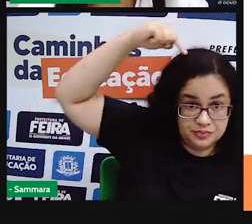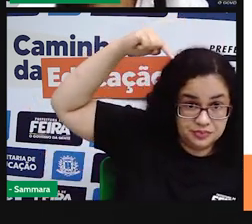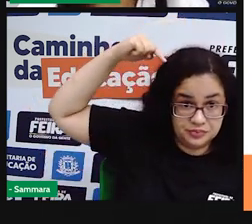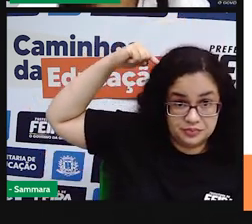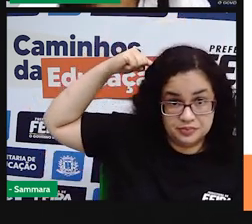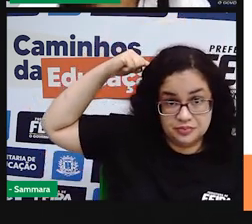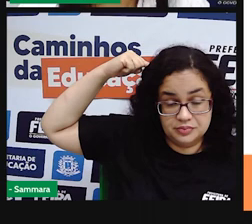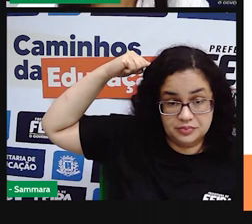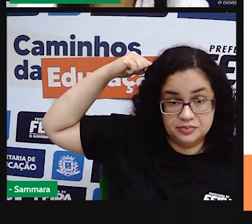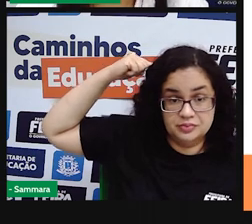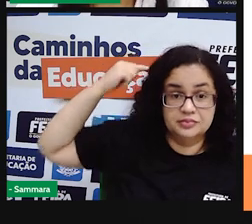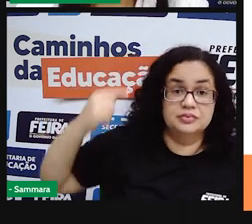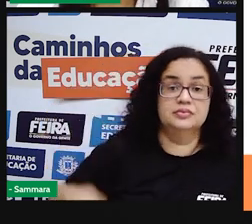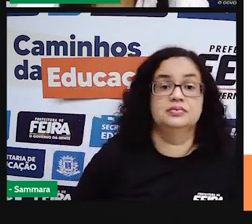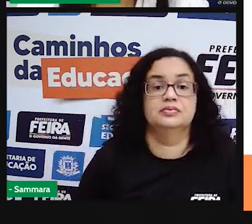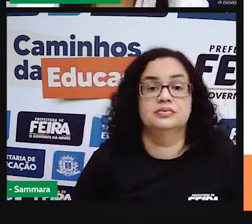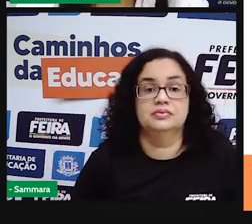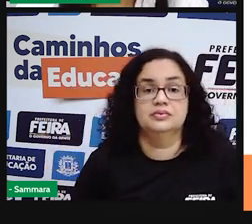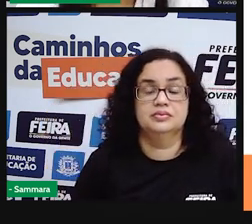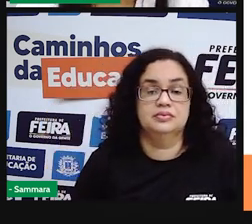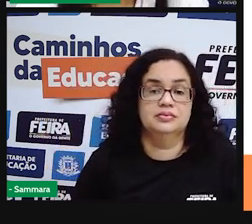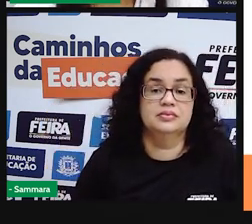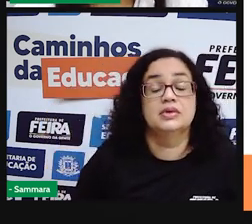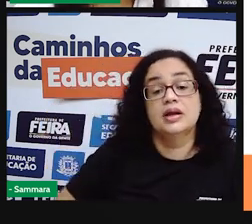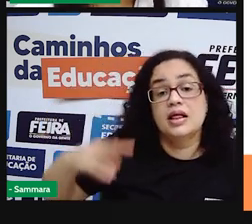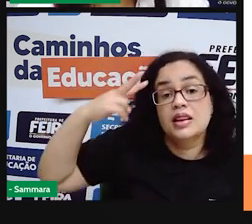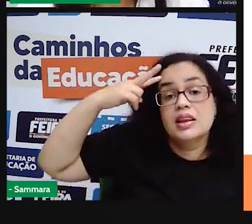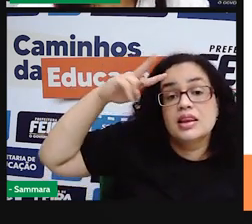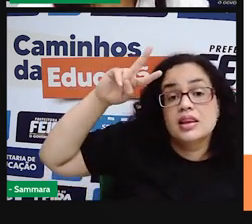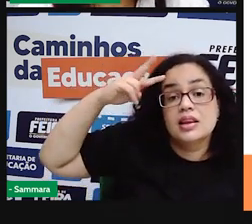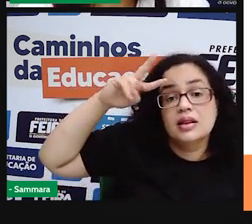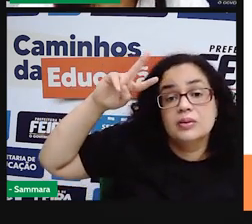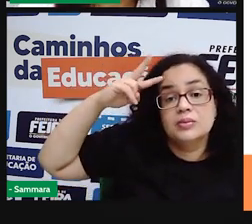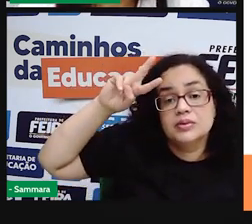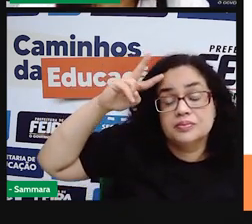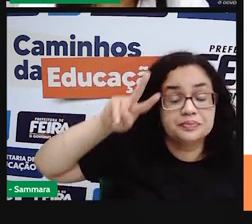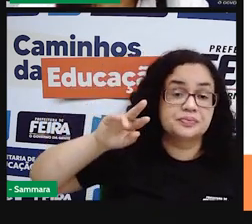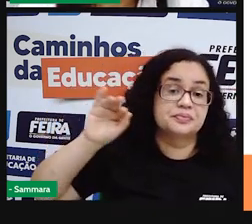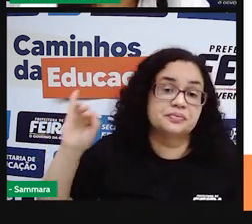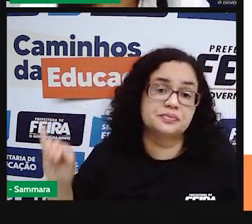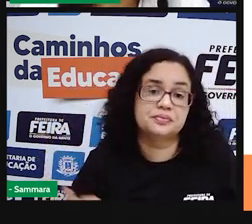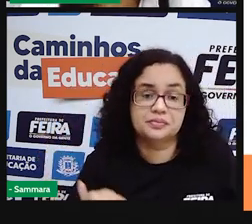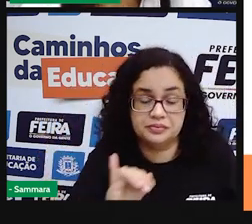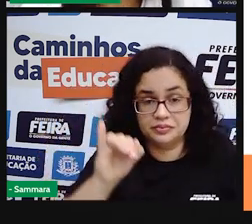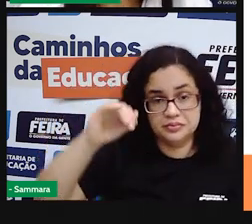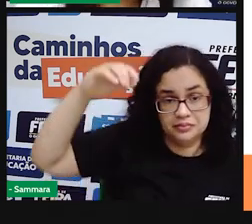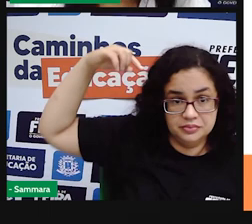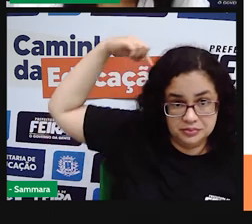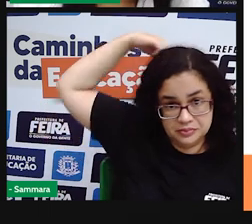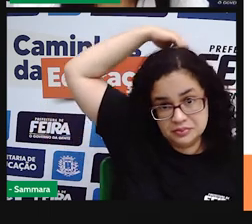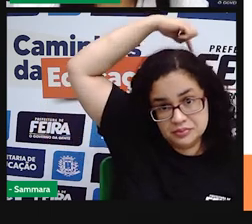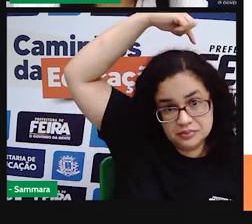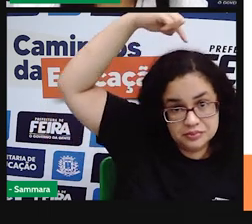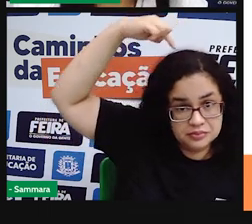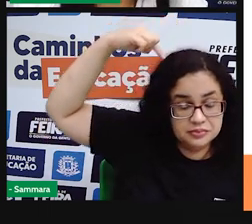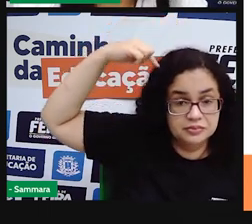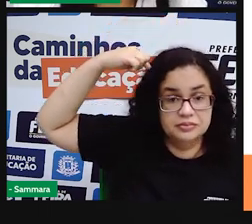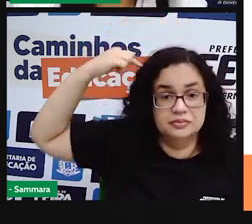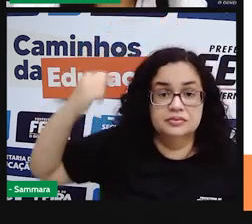a intenção aí era lembrar e enfatizar a importância desses santos em relação à